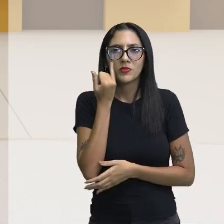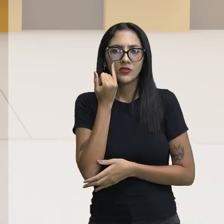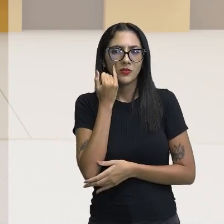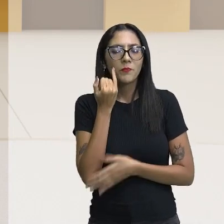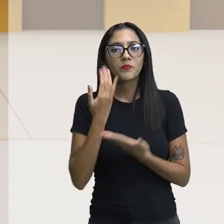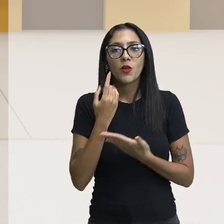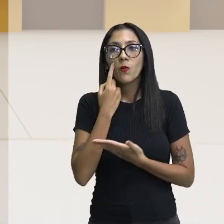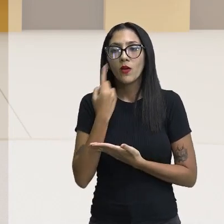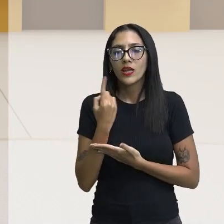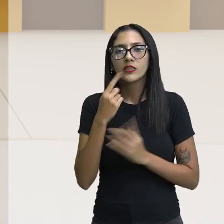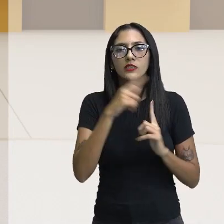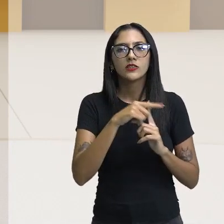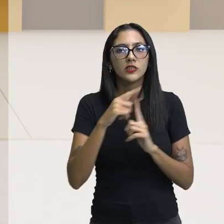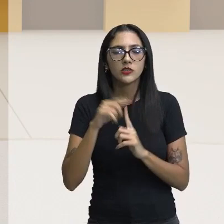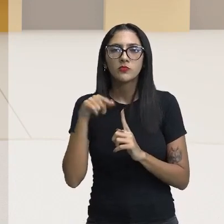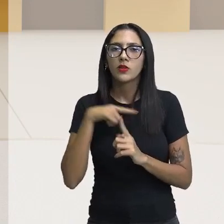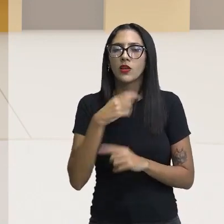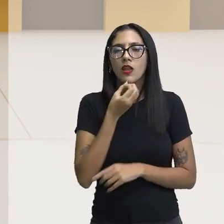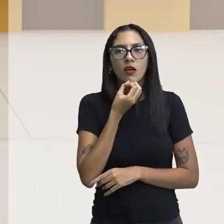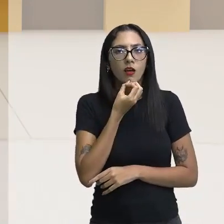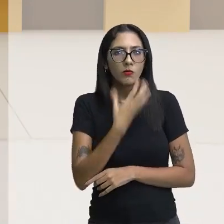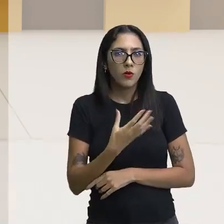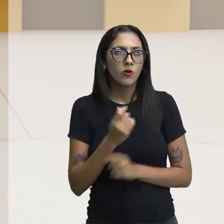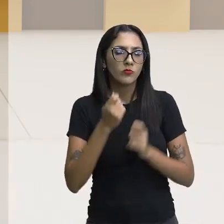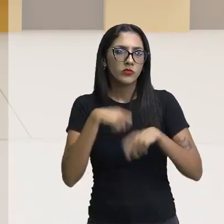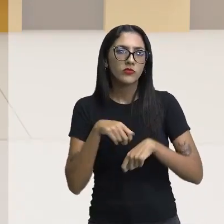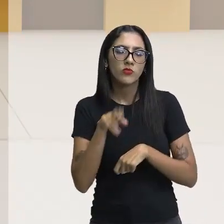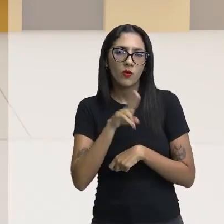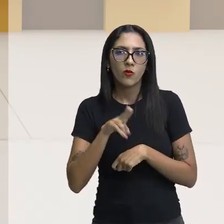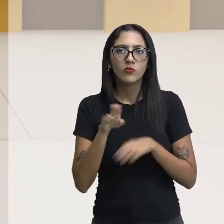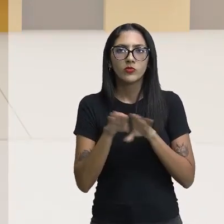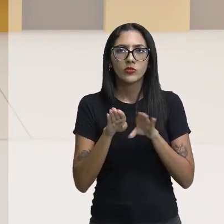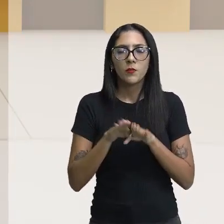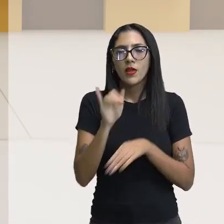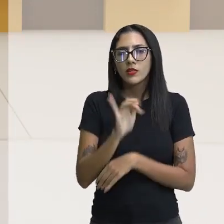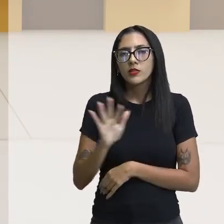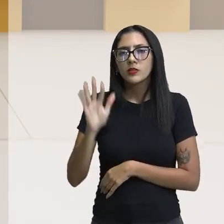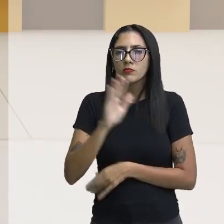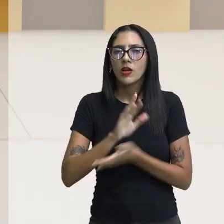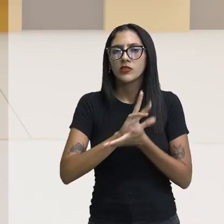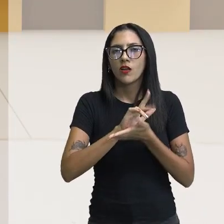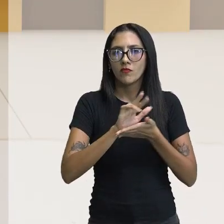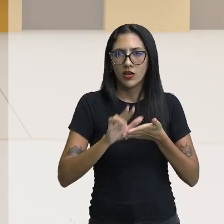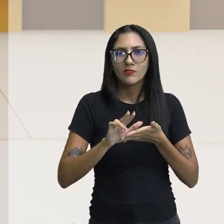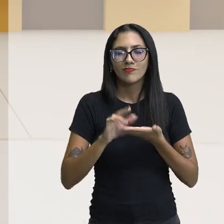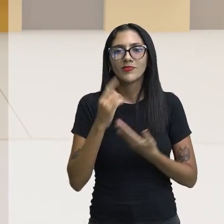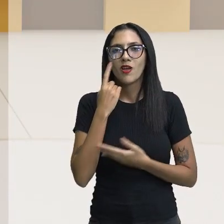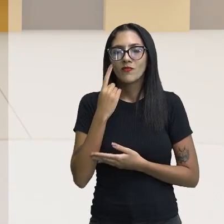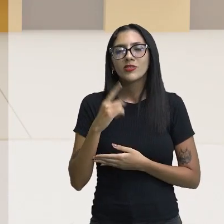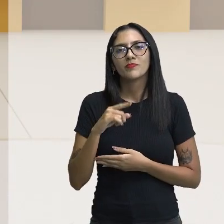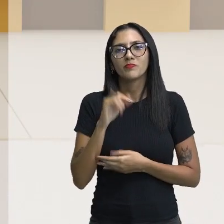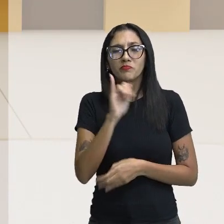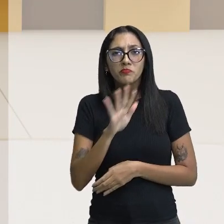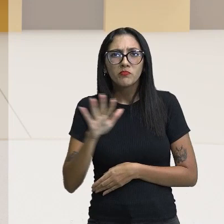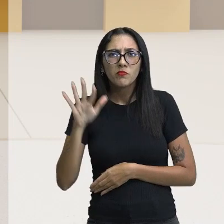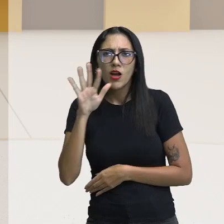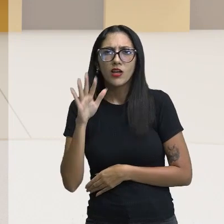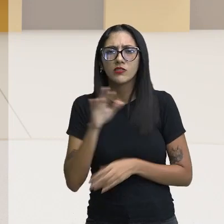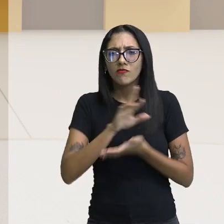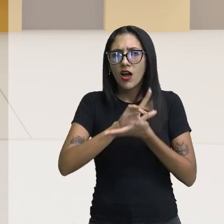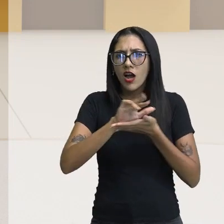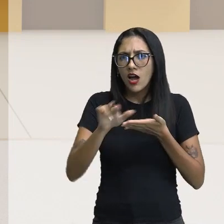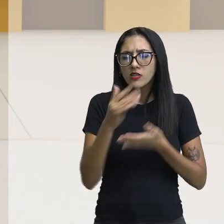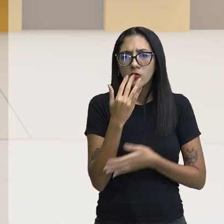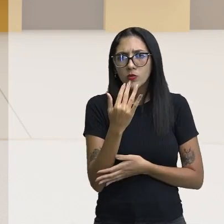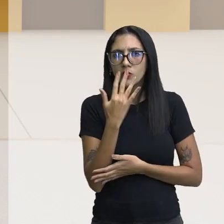infográfico ele vem ajudar nesse sentido. E ainda com as ilustrações, não é? Isso é o que chama atenção, né? As imagens chamam atenção e você